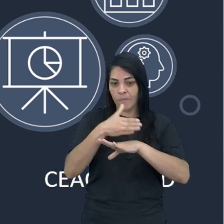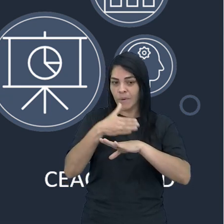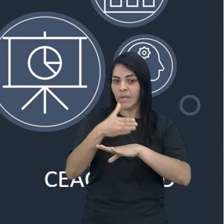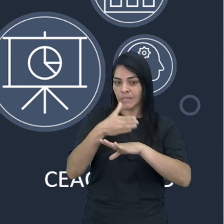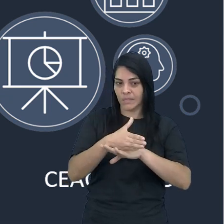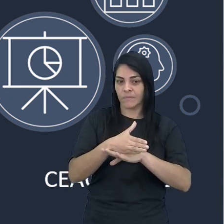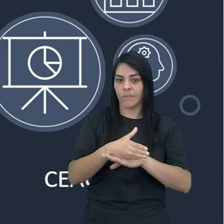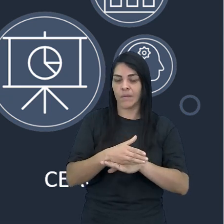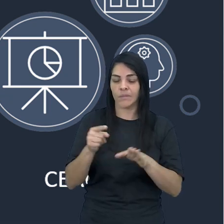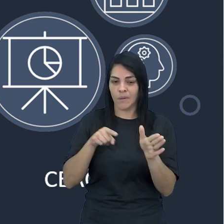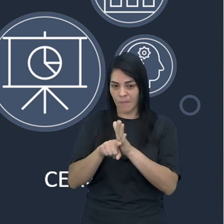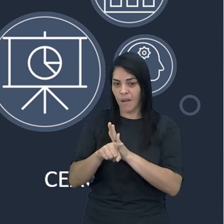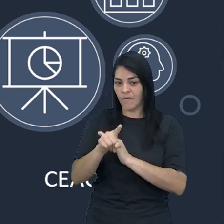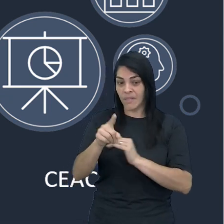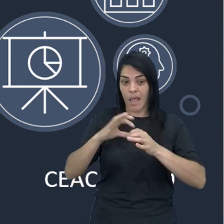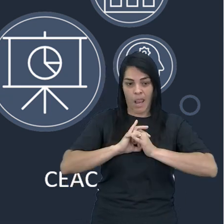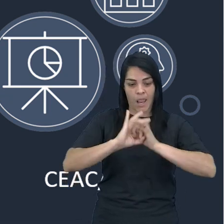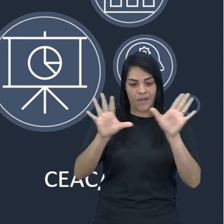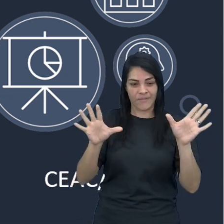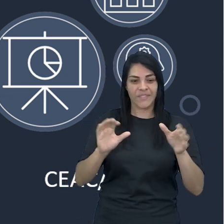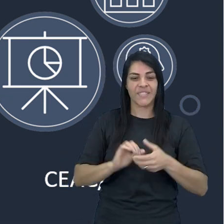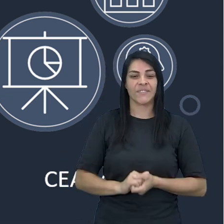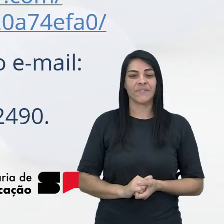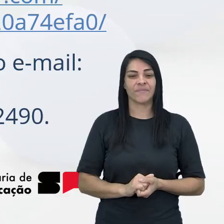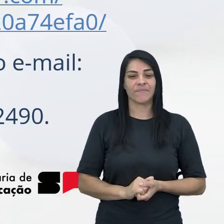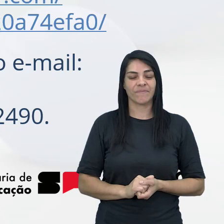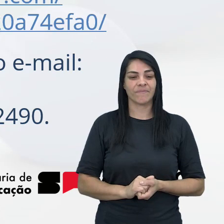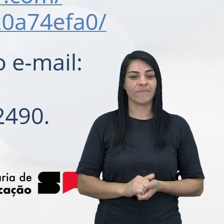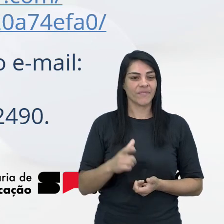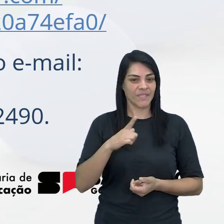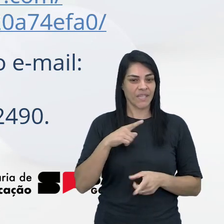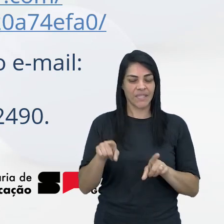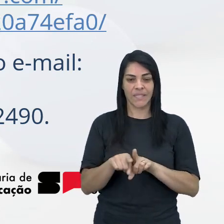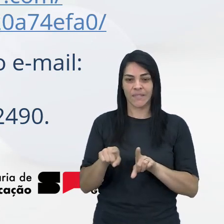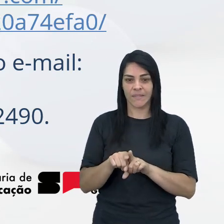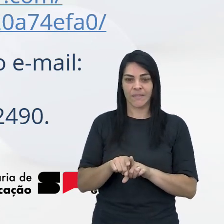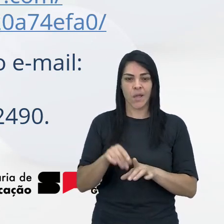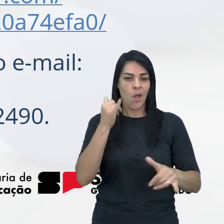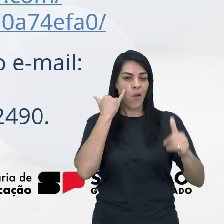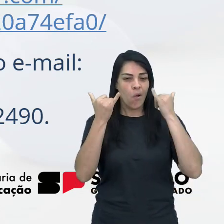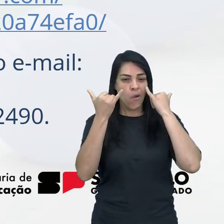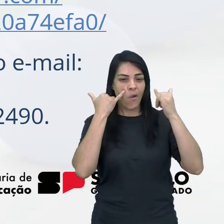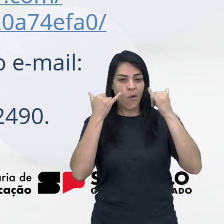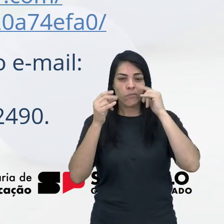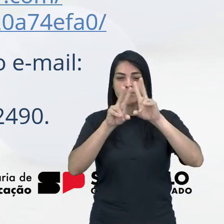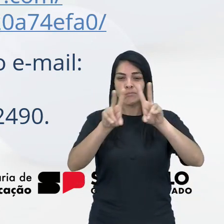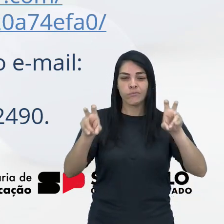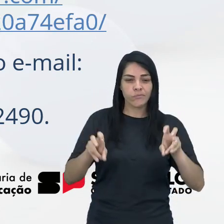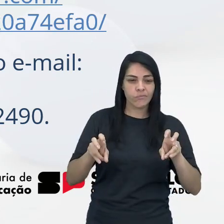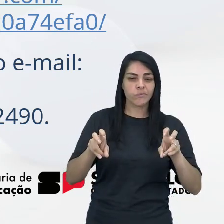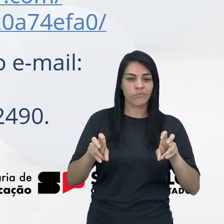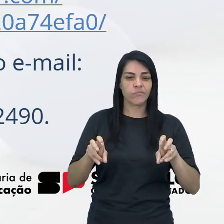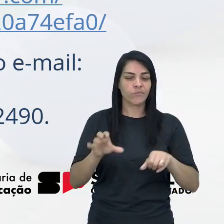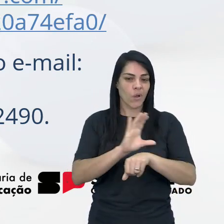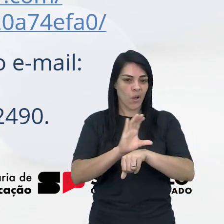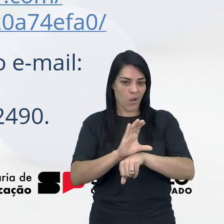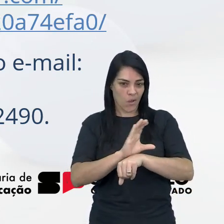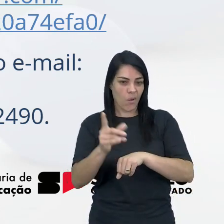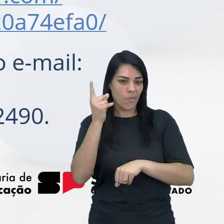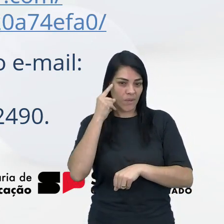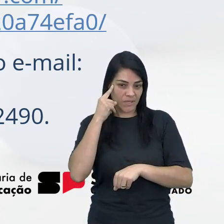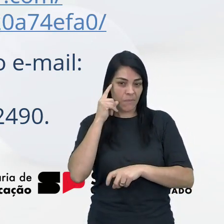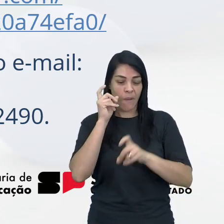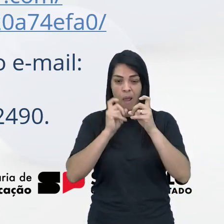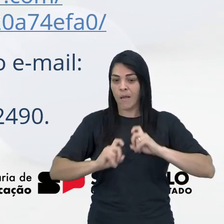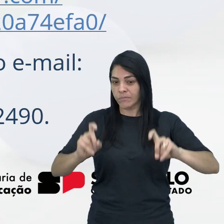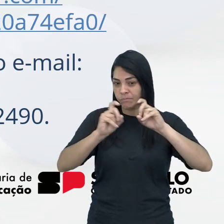dessa enquete, fique à vontade. Temos também aí informações sobre o curso Pensamento